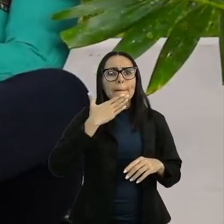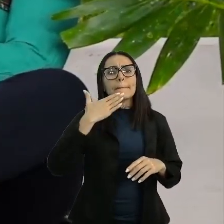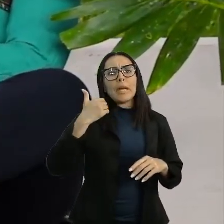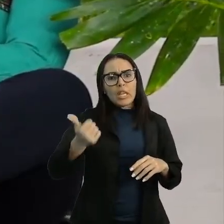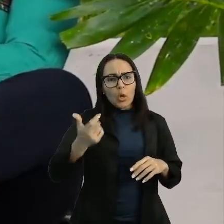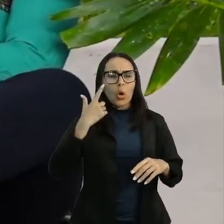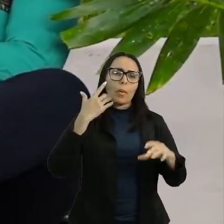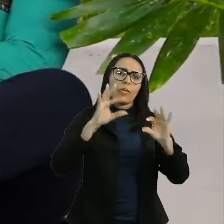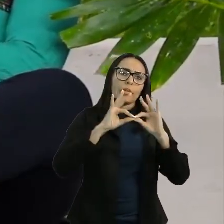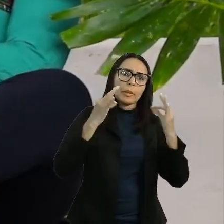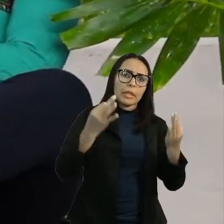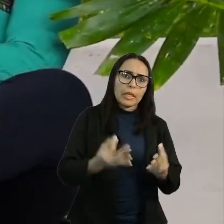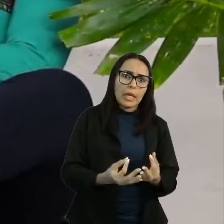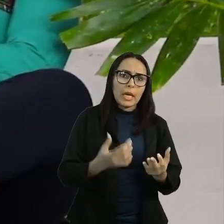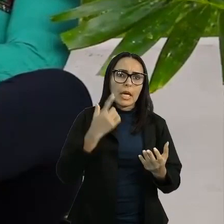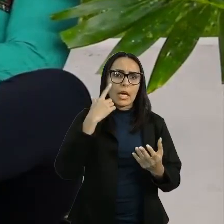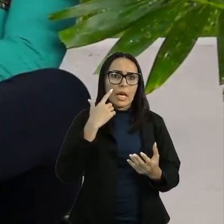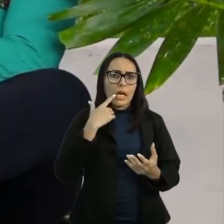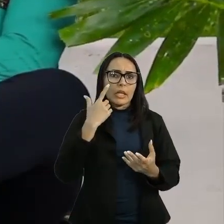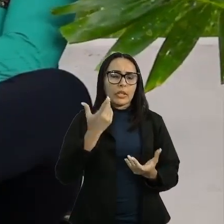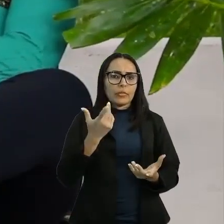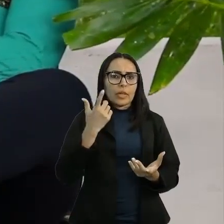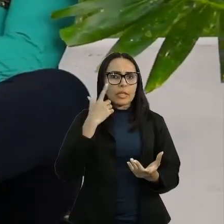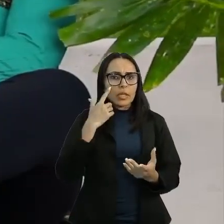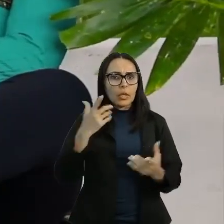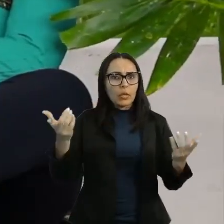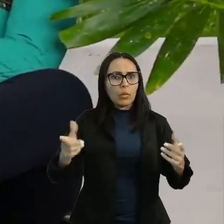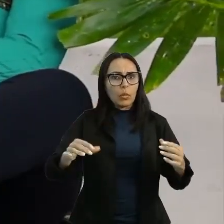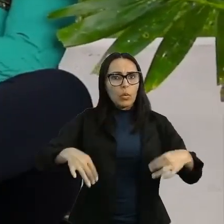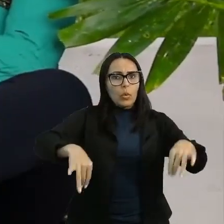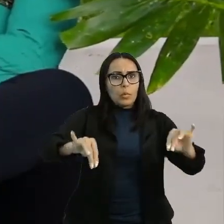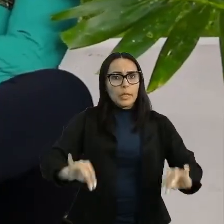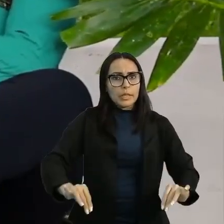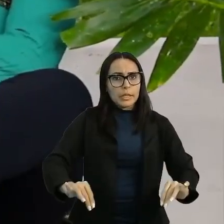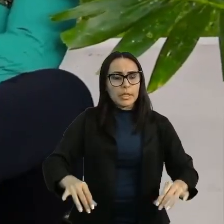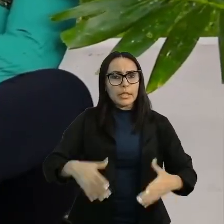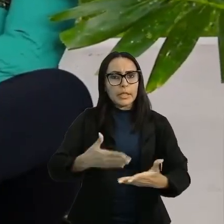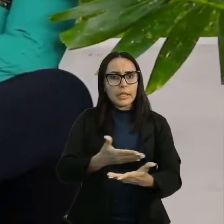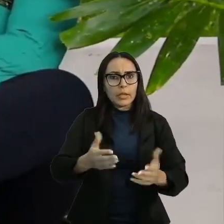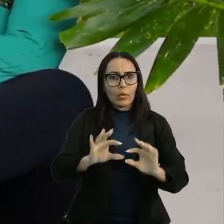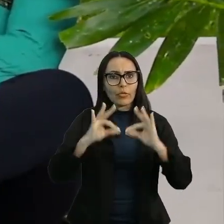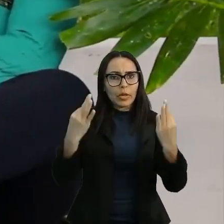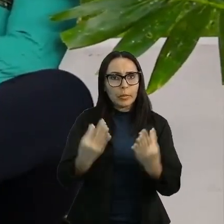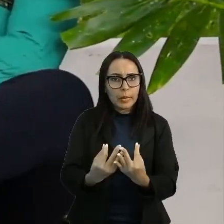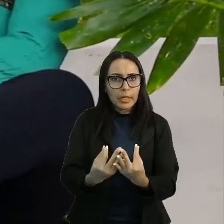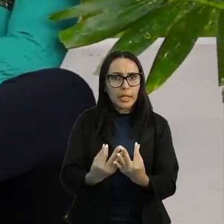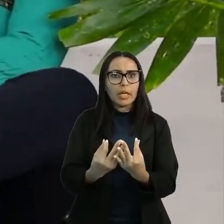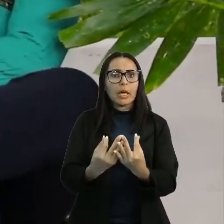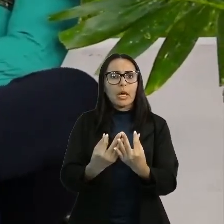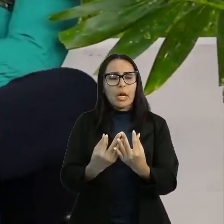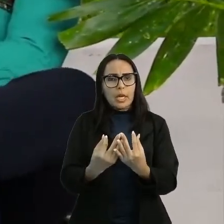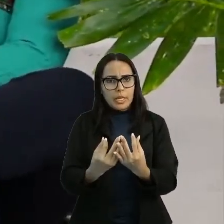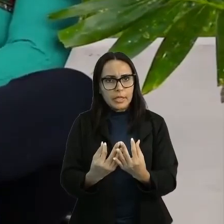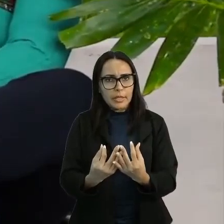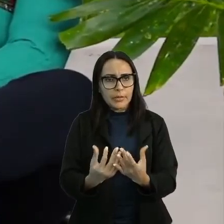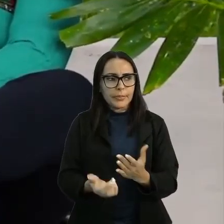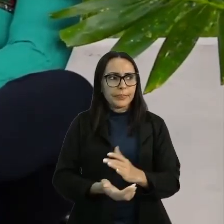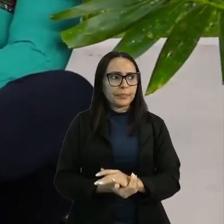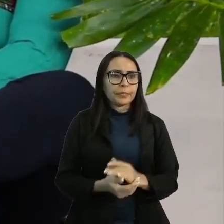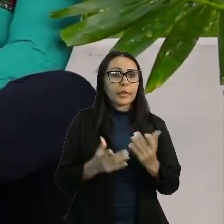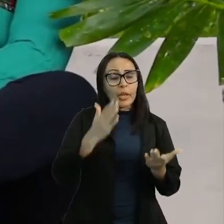Então você tem o dia todo, mas você tem que ter um momento de pausa. Isso é na sua casa, uma prática sua, você não precisa ir até um templo, ir até uma igreja. Eu vi